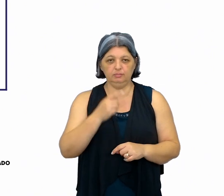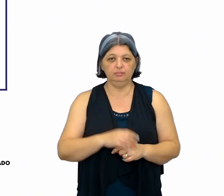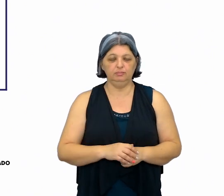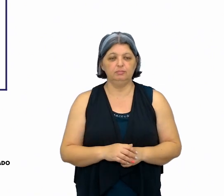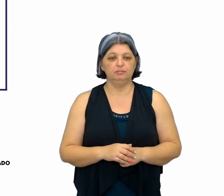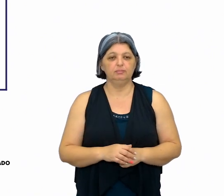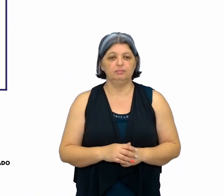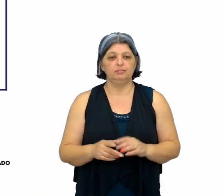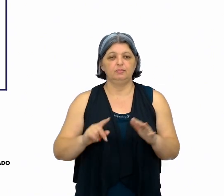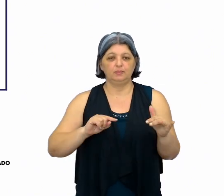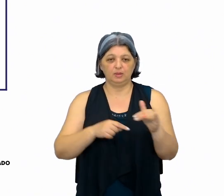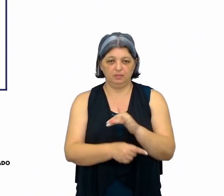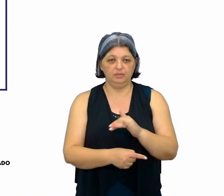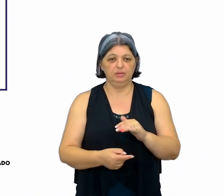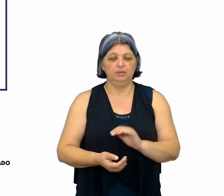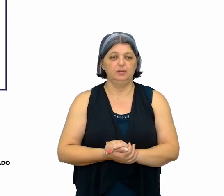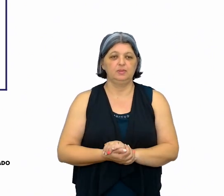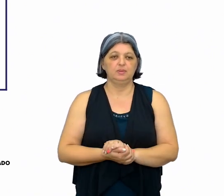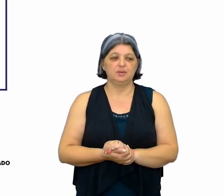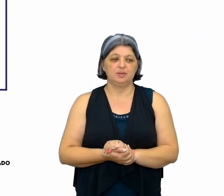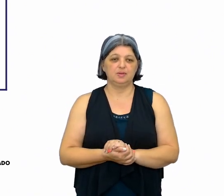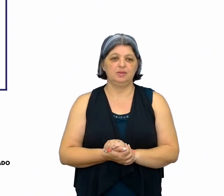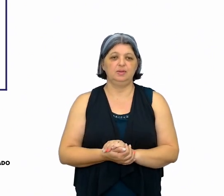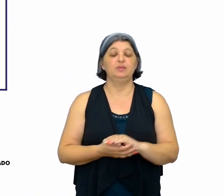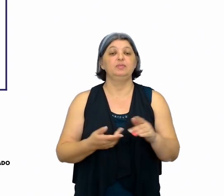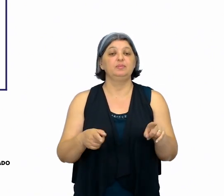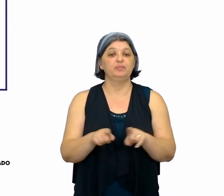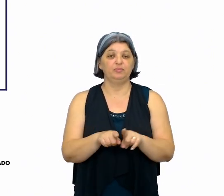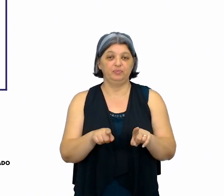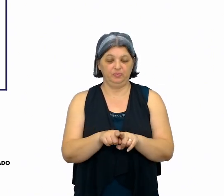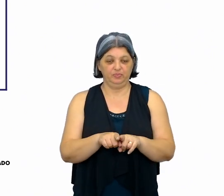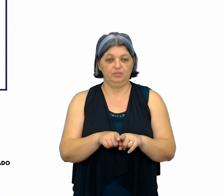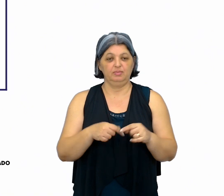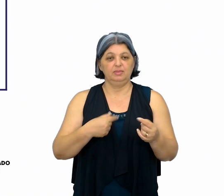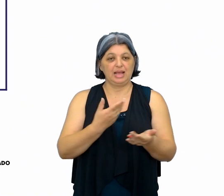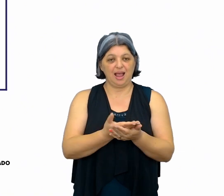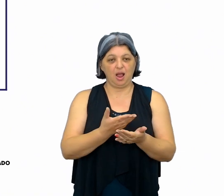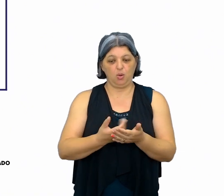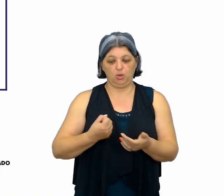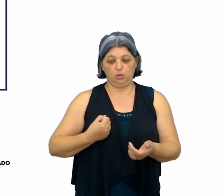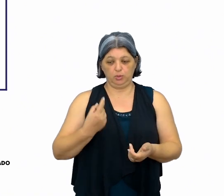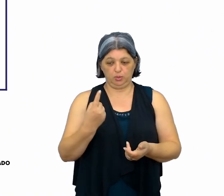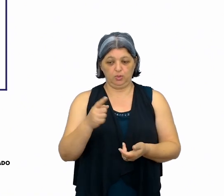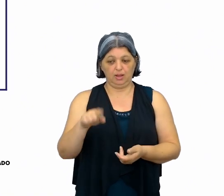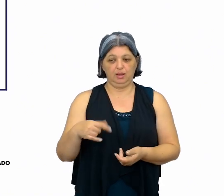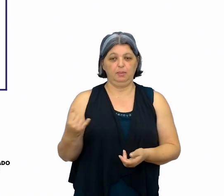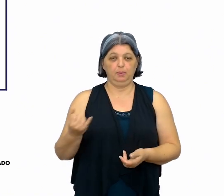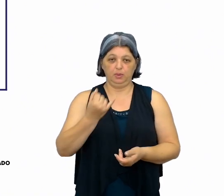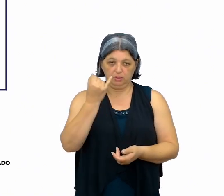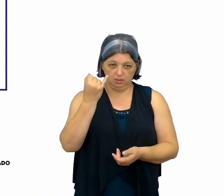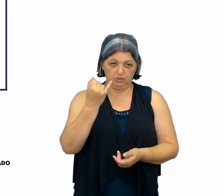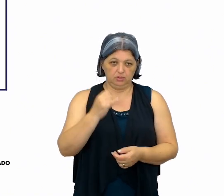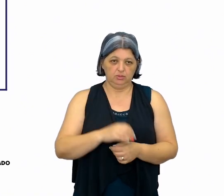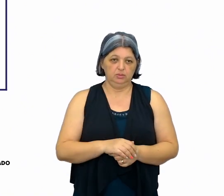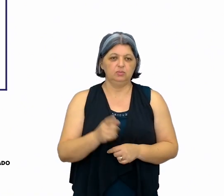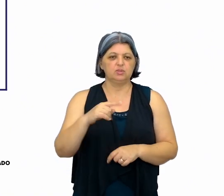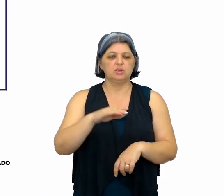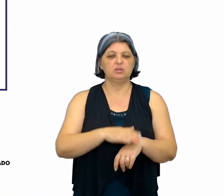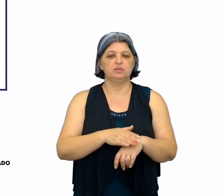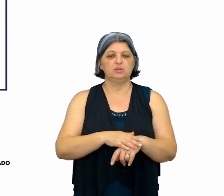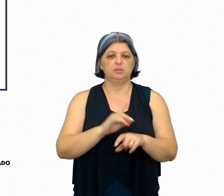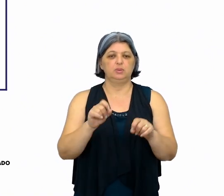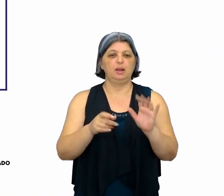e se aprofundar mais, tá bom? A respeito dessa aula 1, também é importante que vocês façam